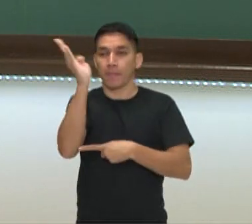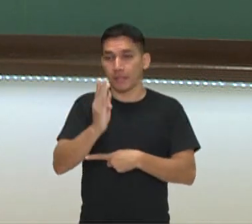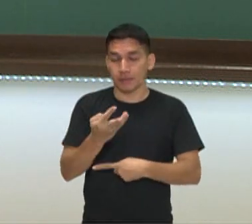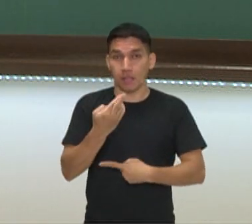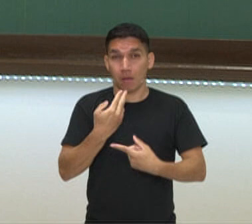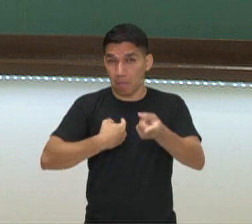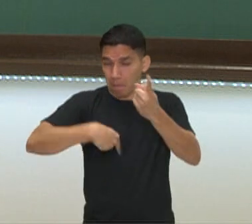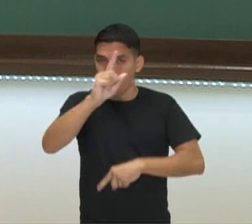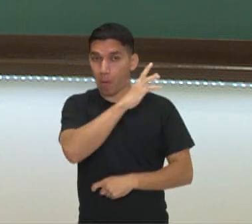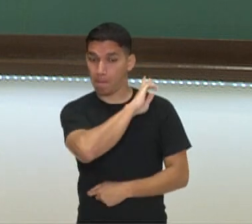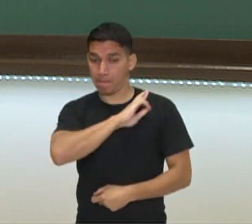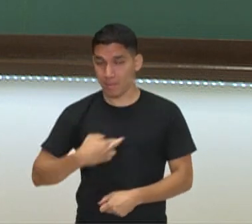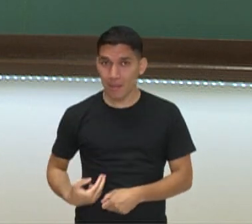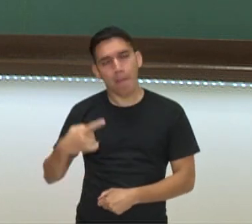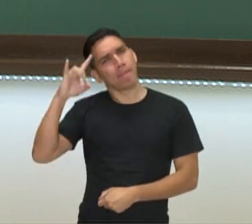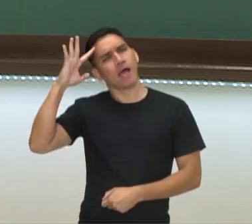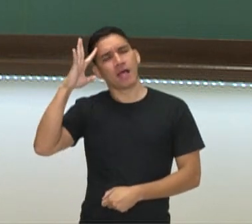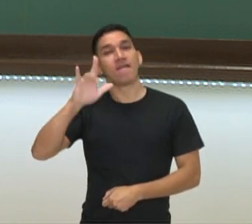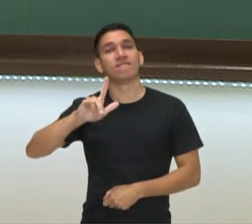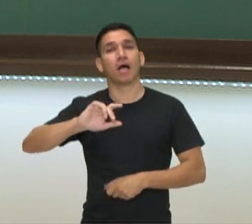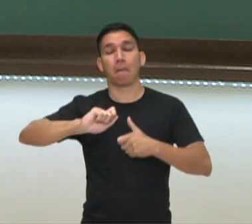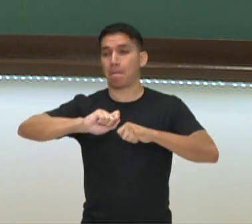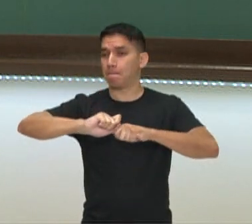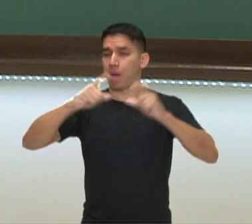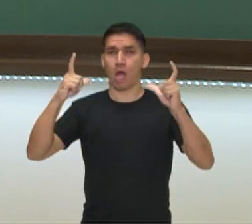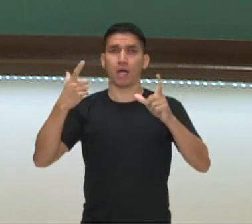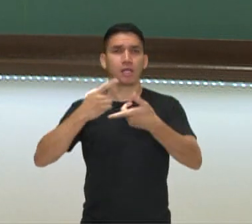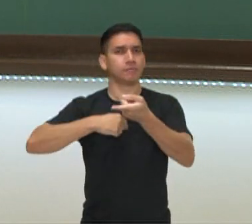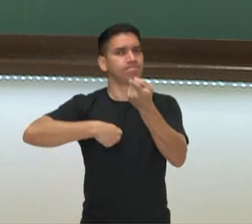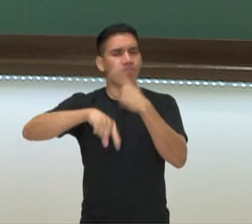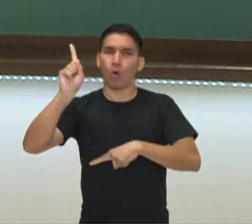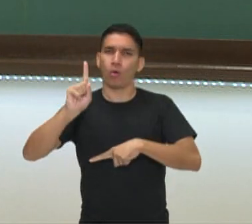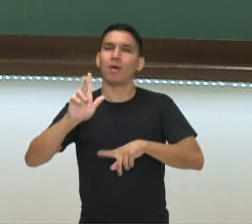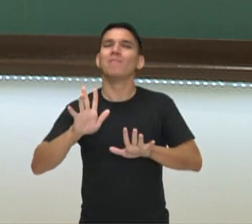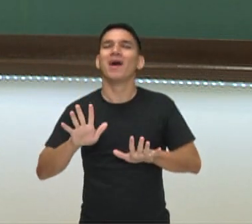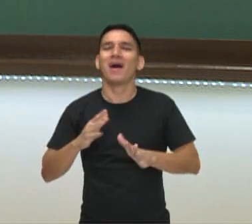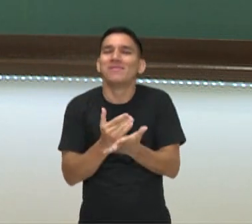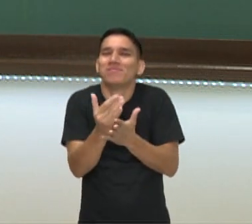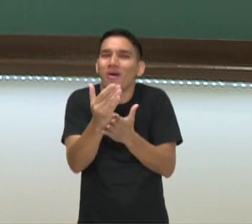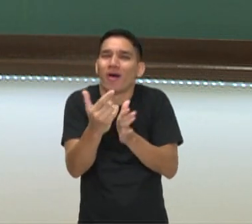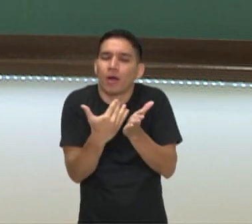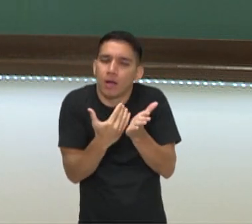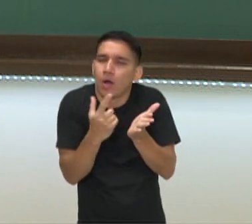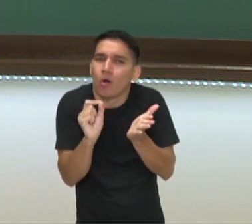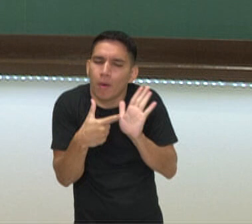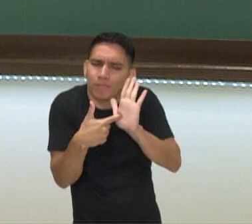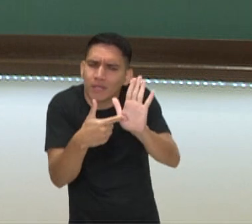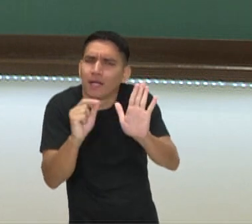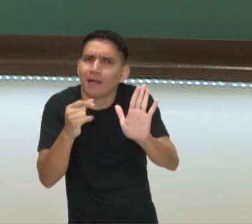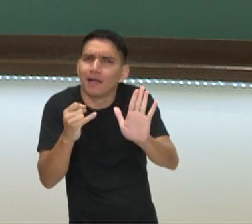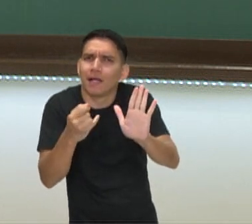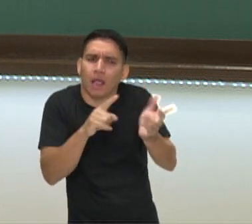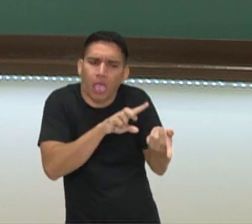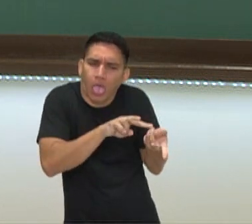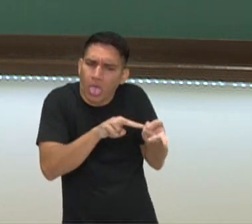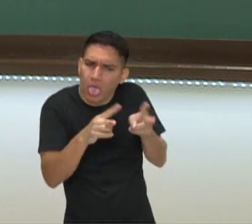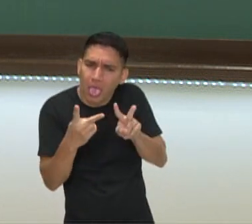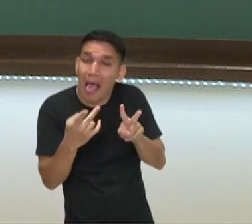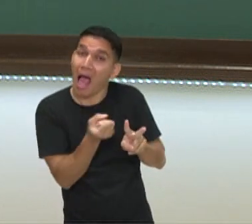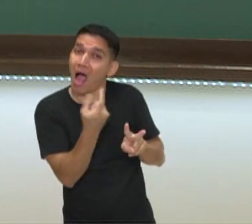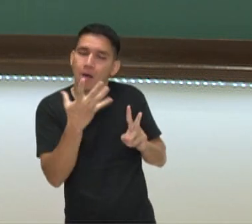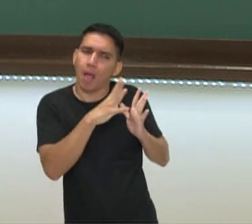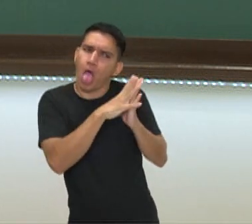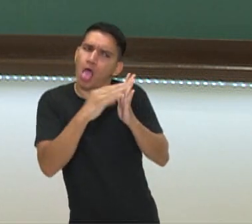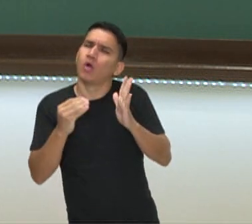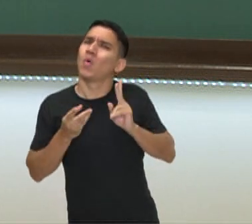que vai romper alguns paradigmas que se tinha em relação ao império. Mas a gente mostra que no início, nesse período de transição, algumas continuidades